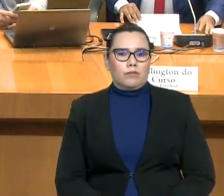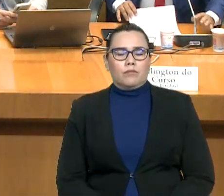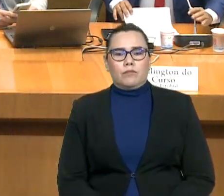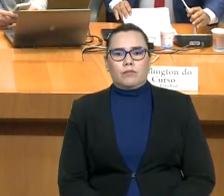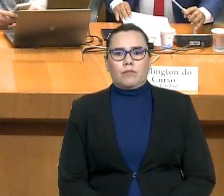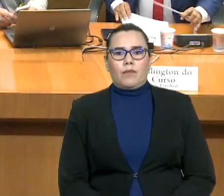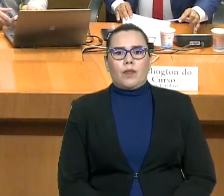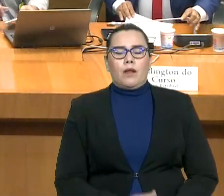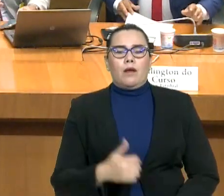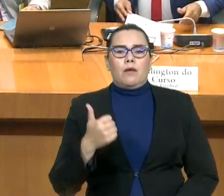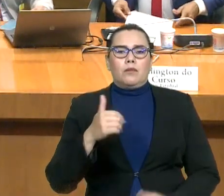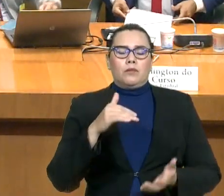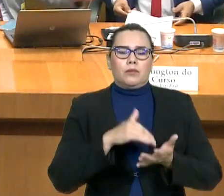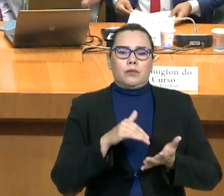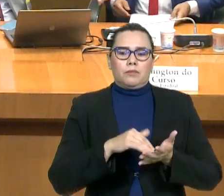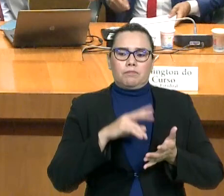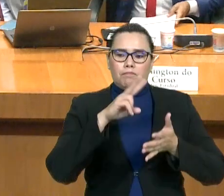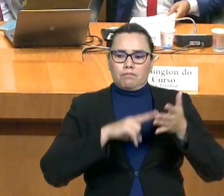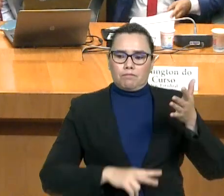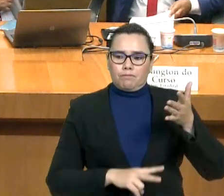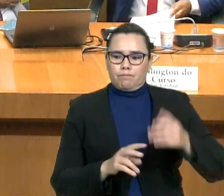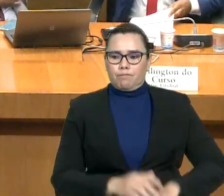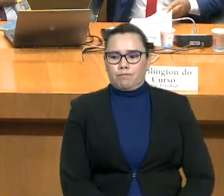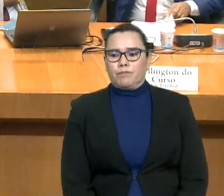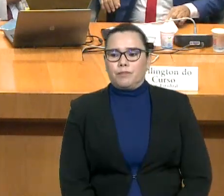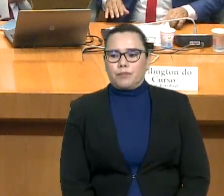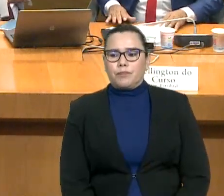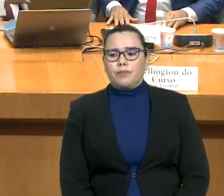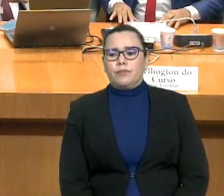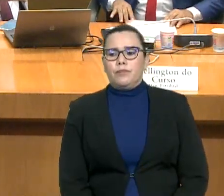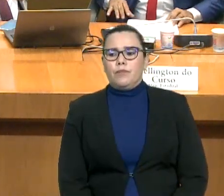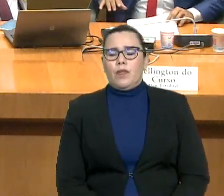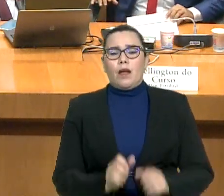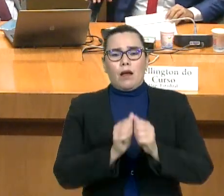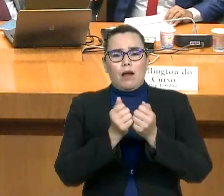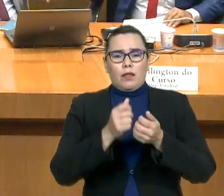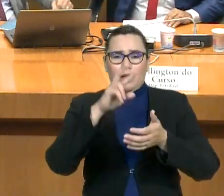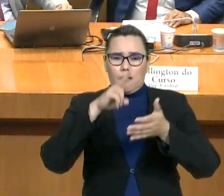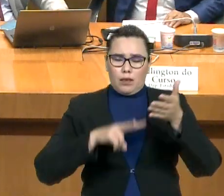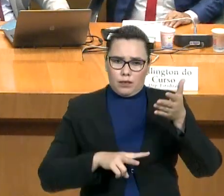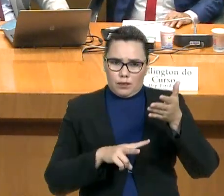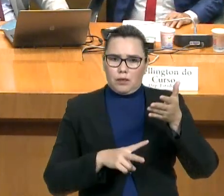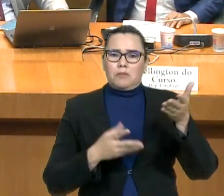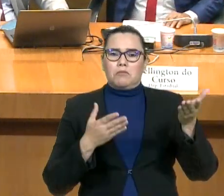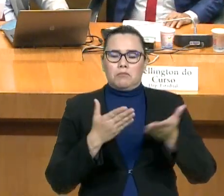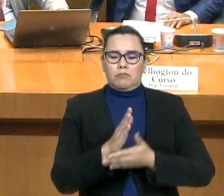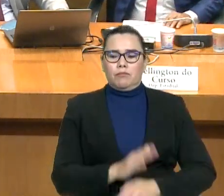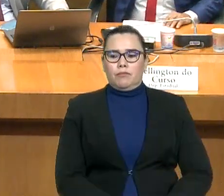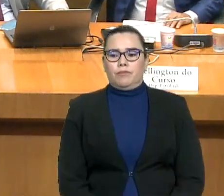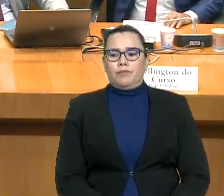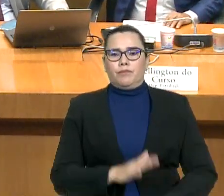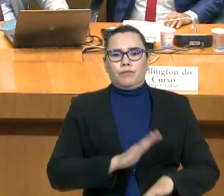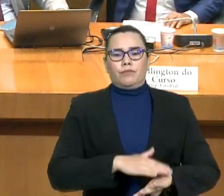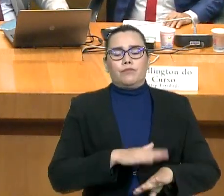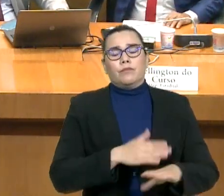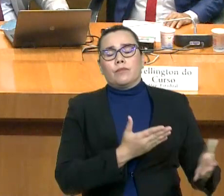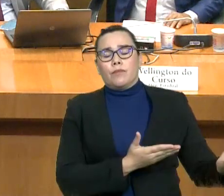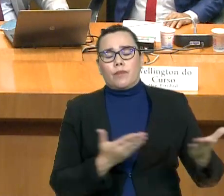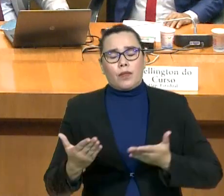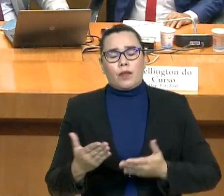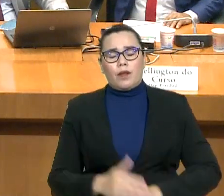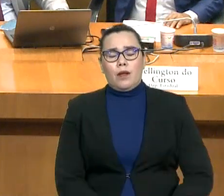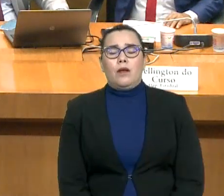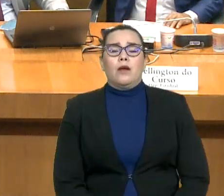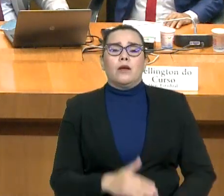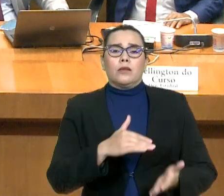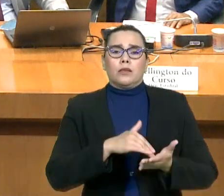Ata lida sem impugnação e considerada aprovada. Concedo a palavra ao primeiro secretário em exercício, deputado